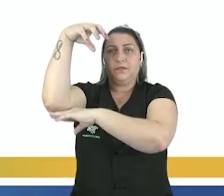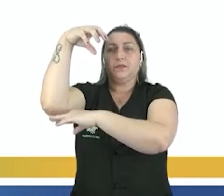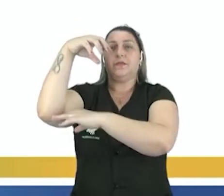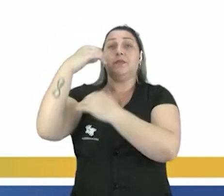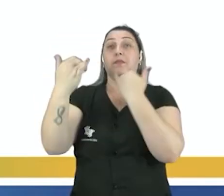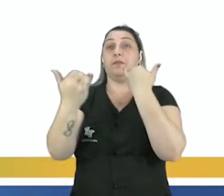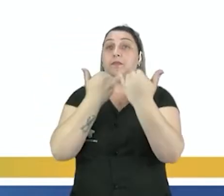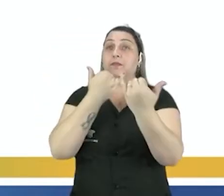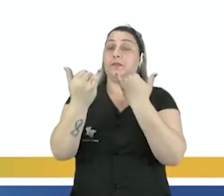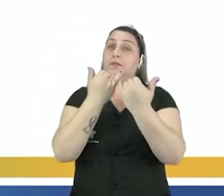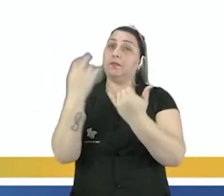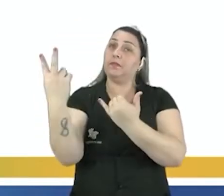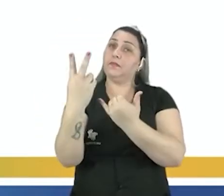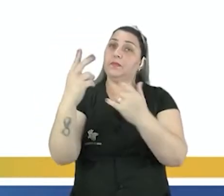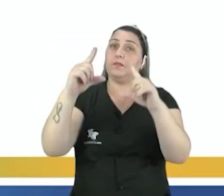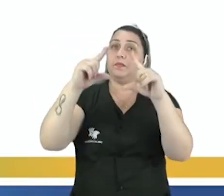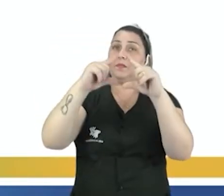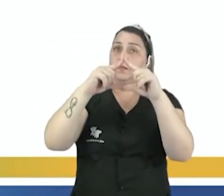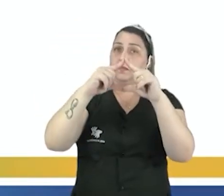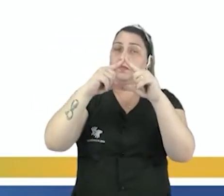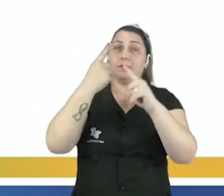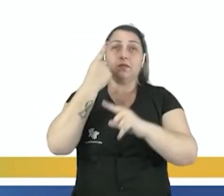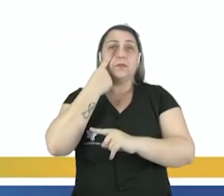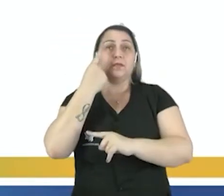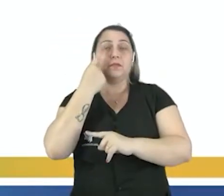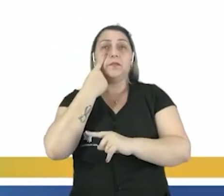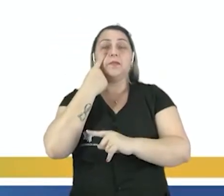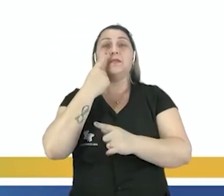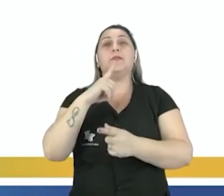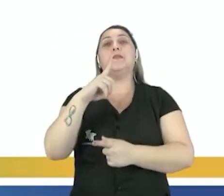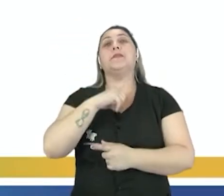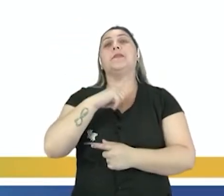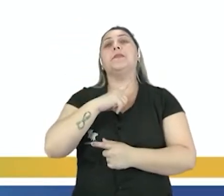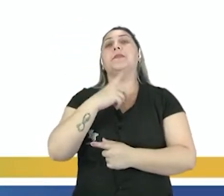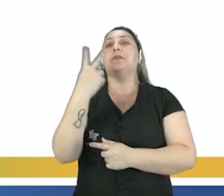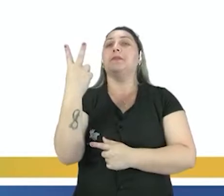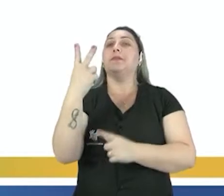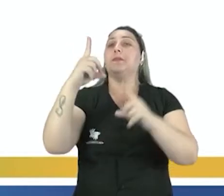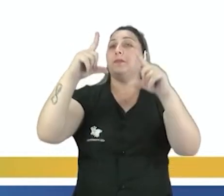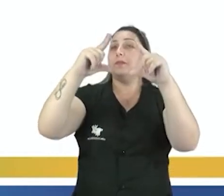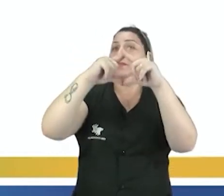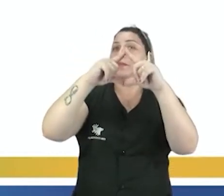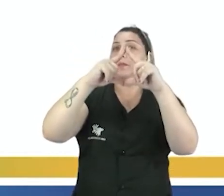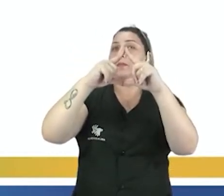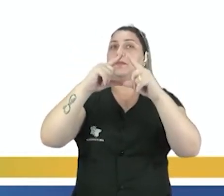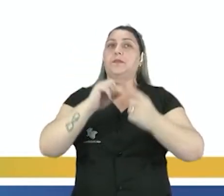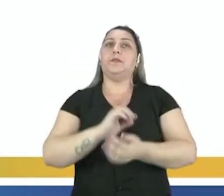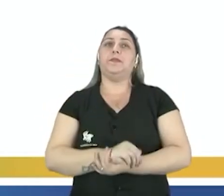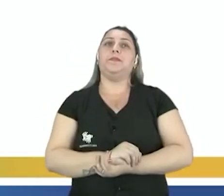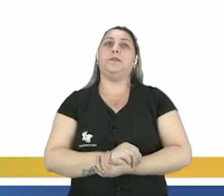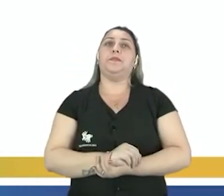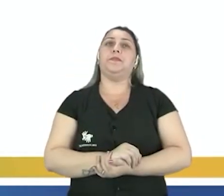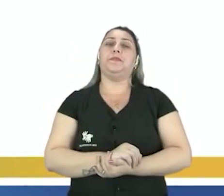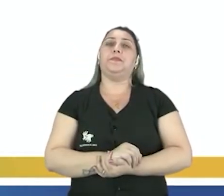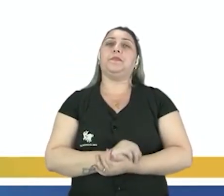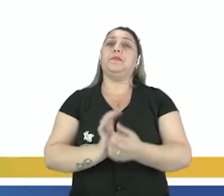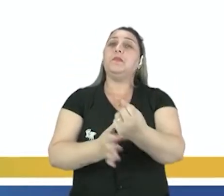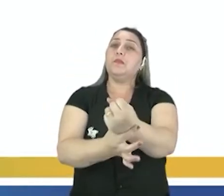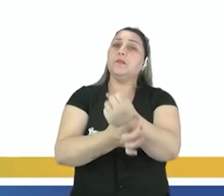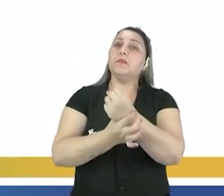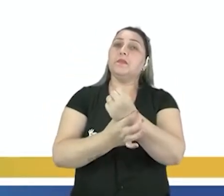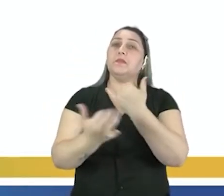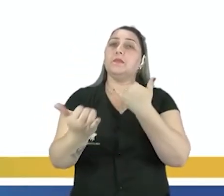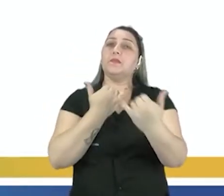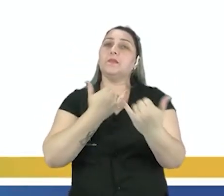a semelhança desses dois triângulos. Então veja, quando eu tenho dois triângulos, para eu garantir a